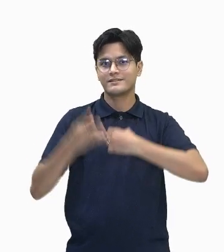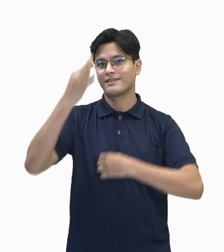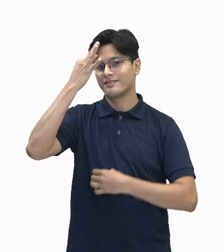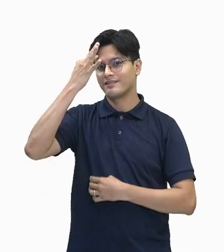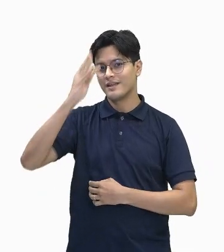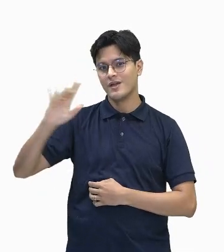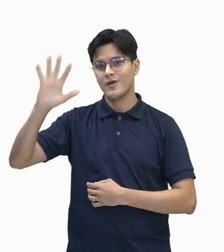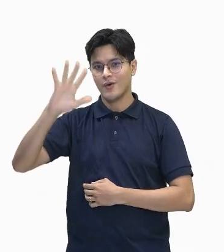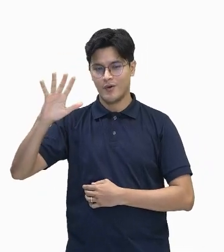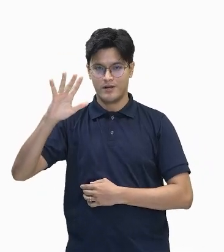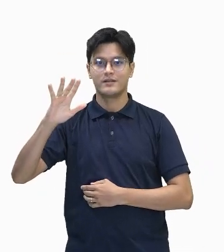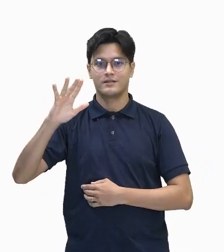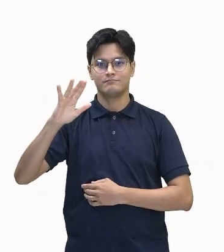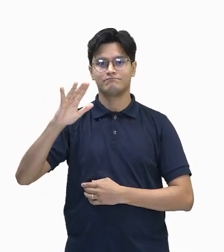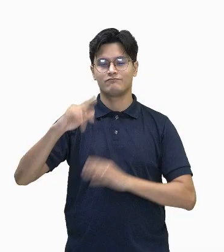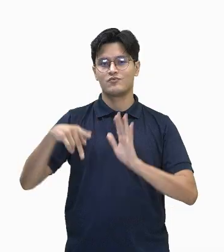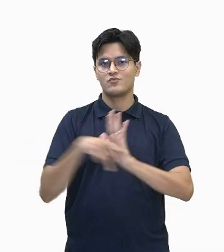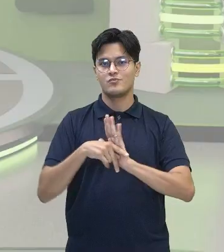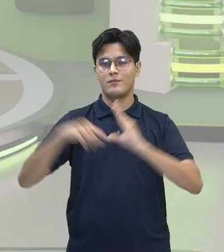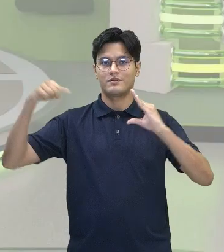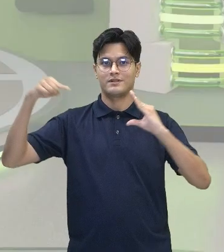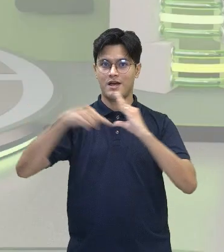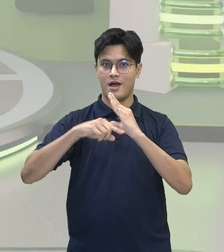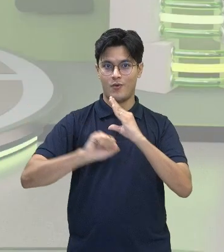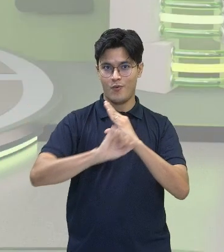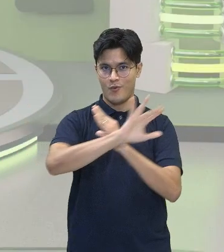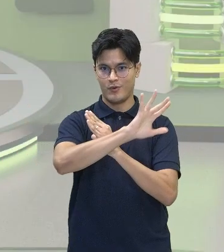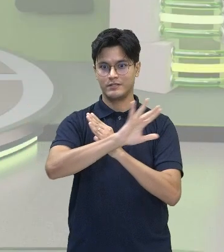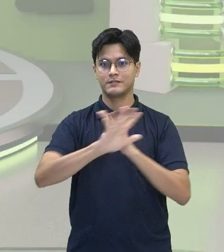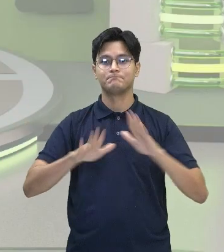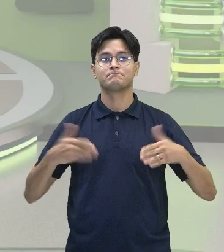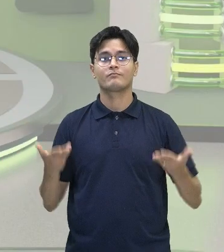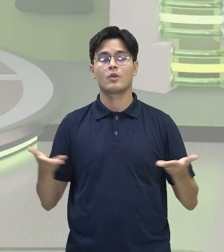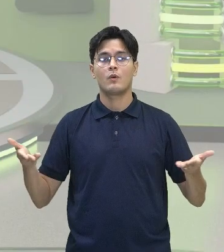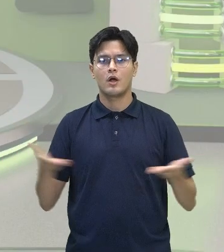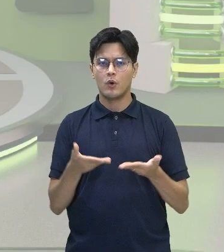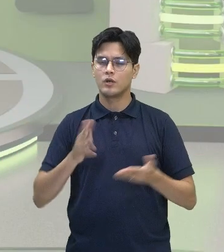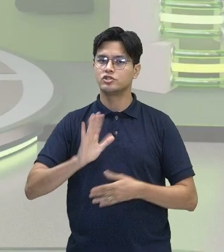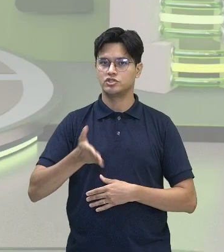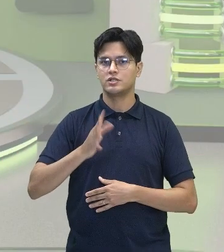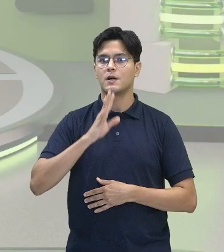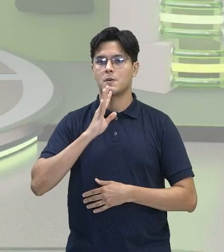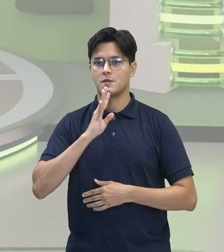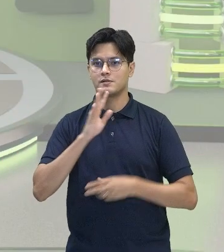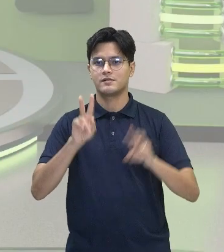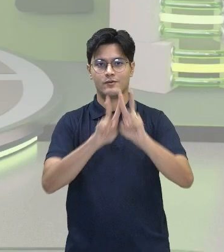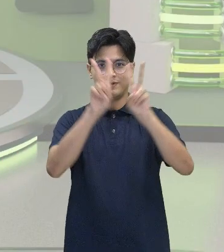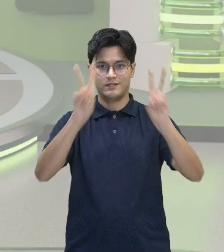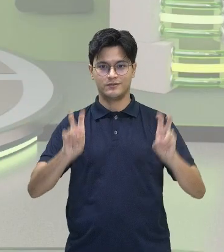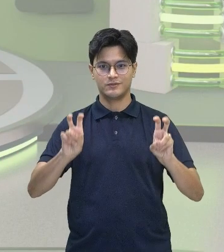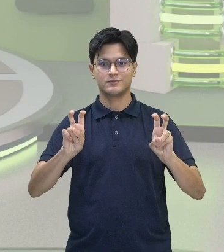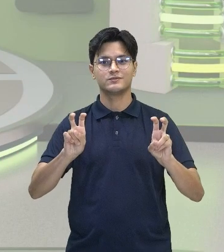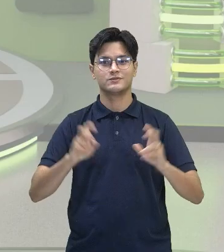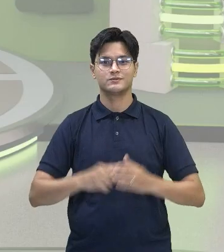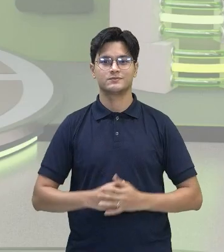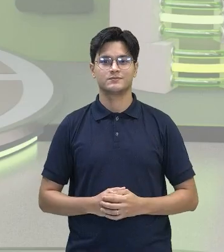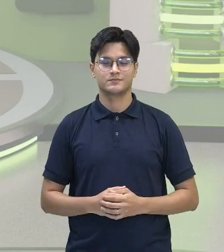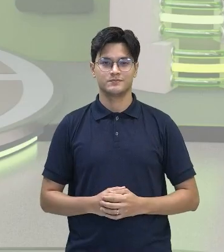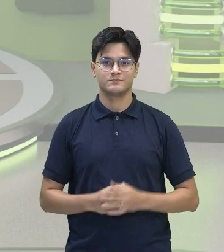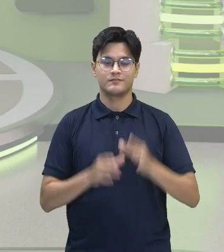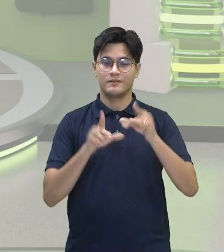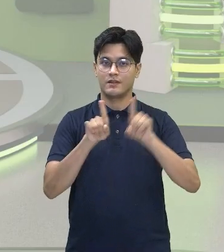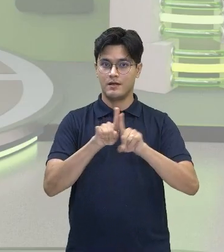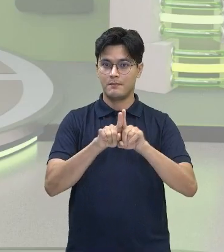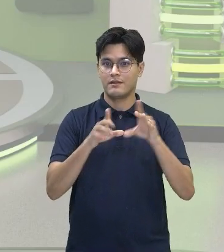teóricos da ótica física. Então, agora que nós já conhecemos aí o nosso objeto de conhecimento, o nosso